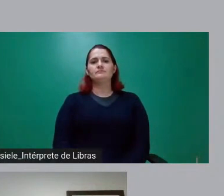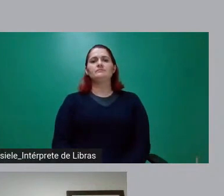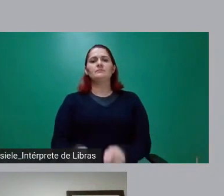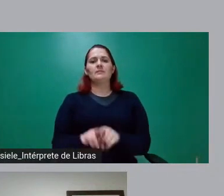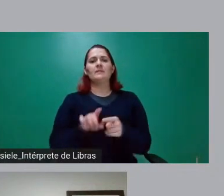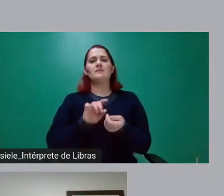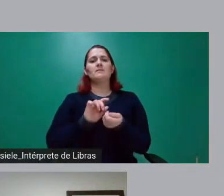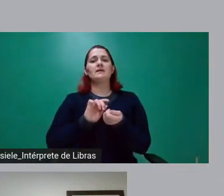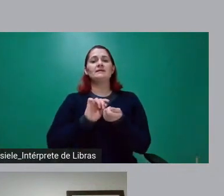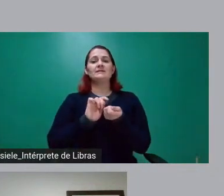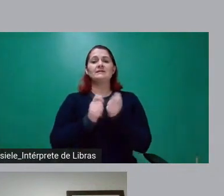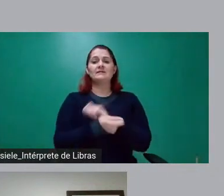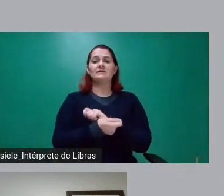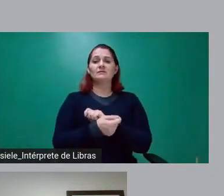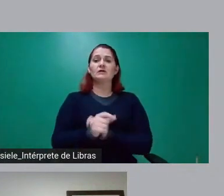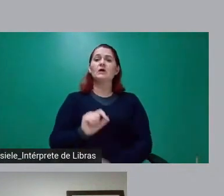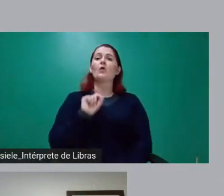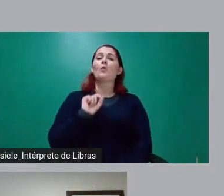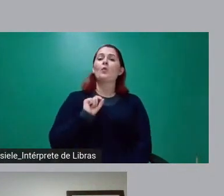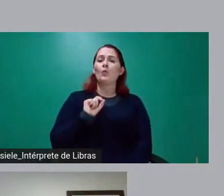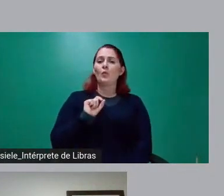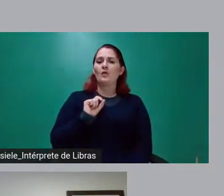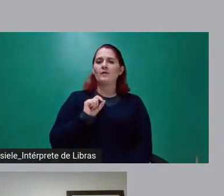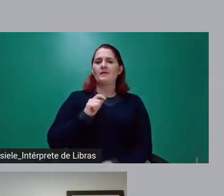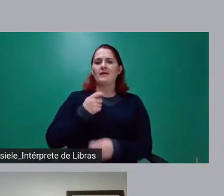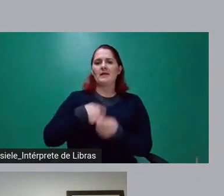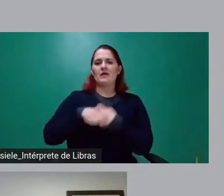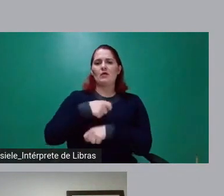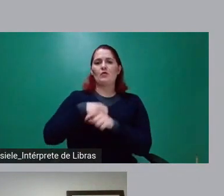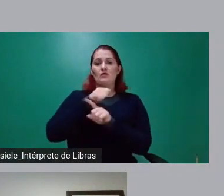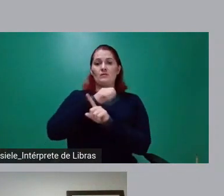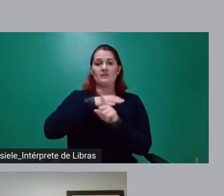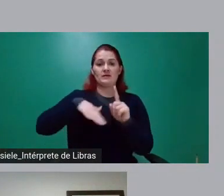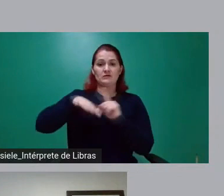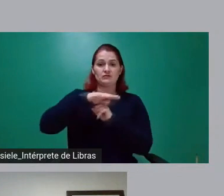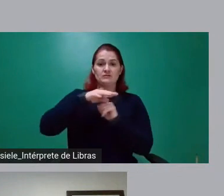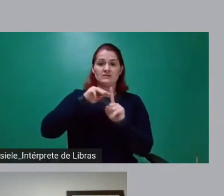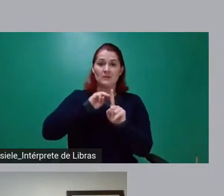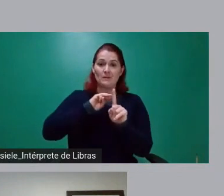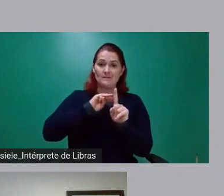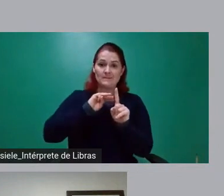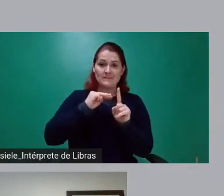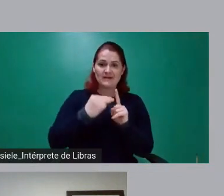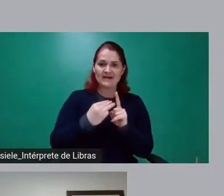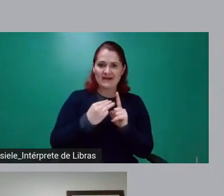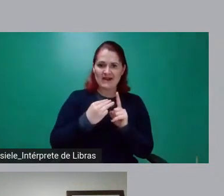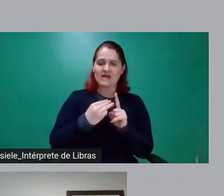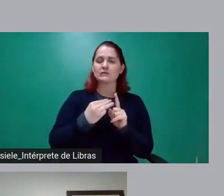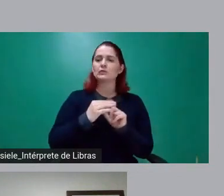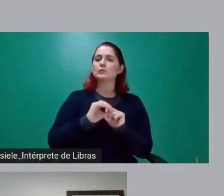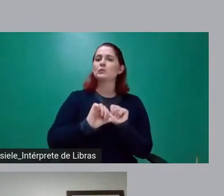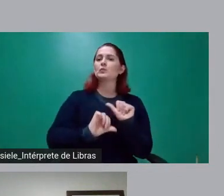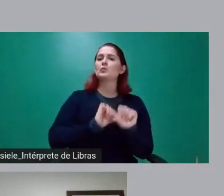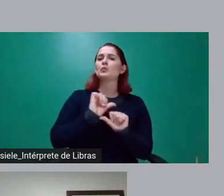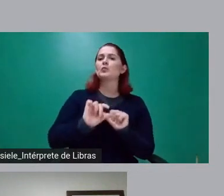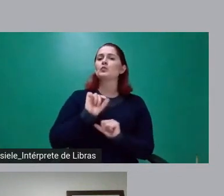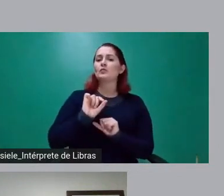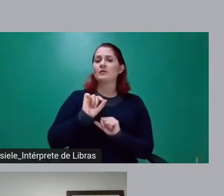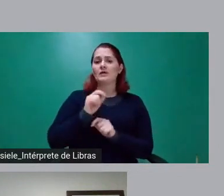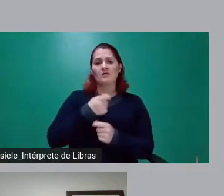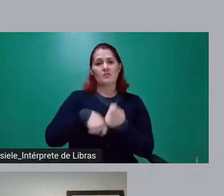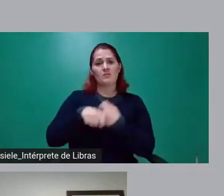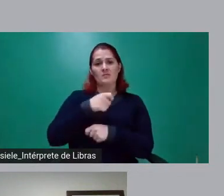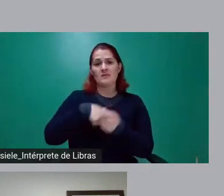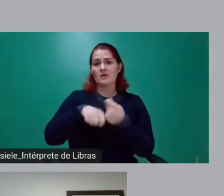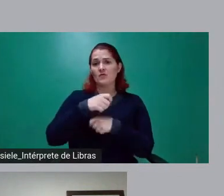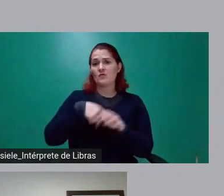transformação que transformou a economia social de mercado em uma economia